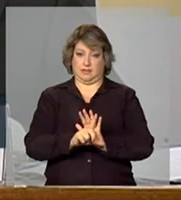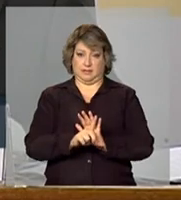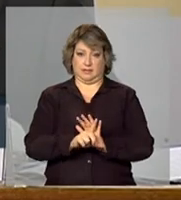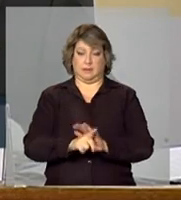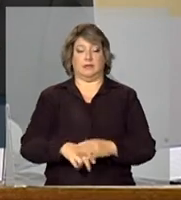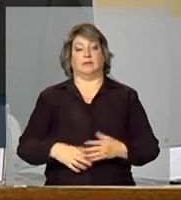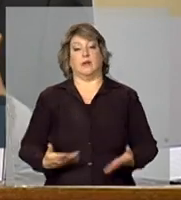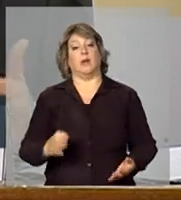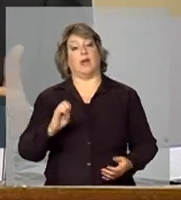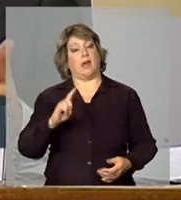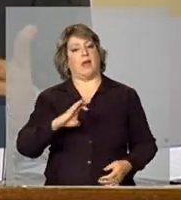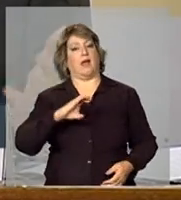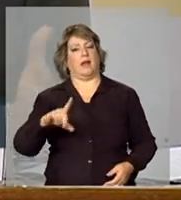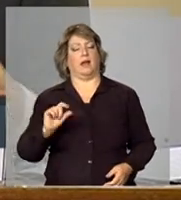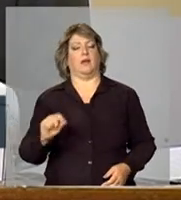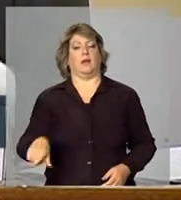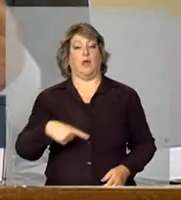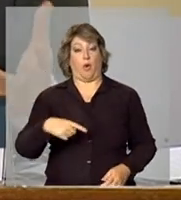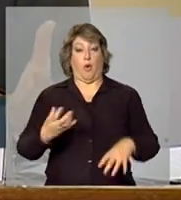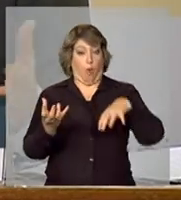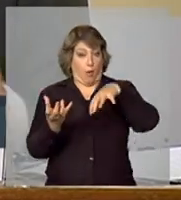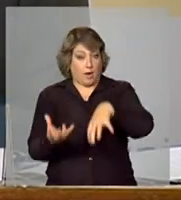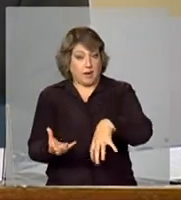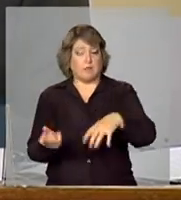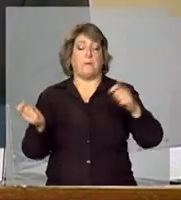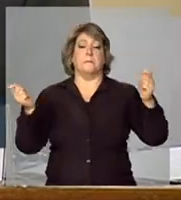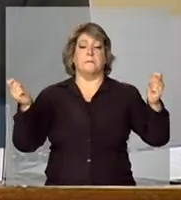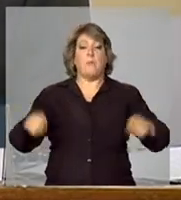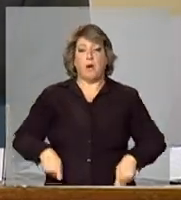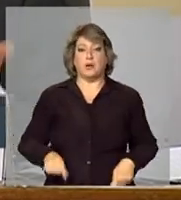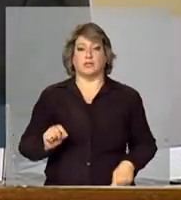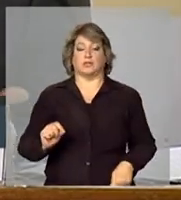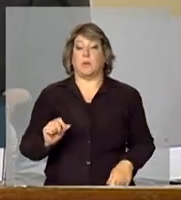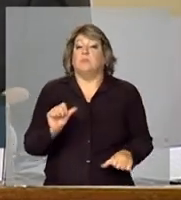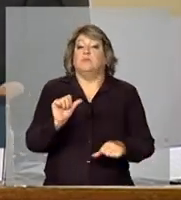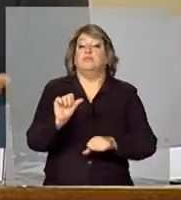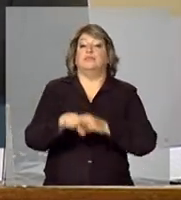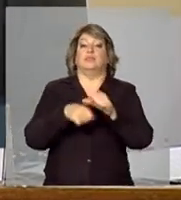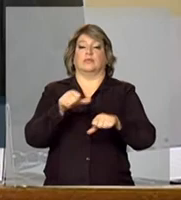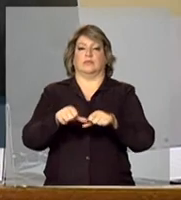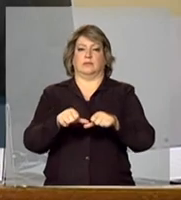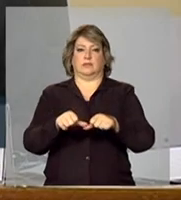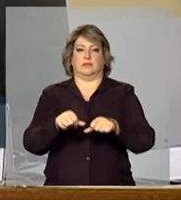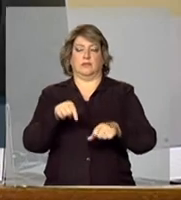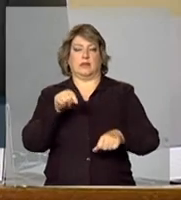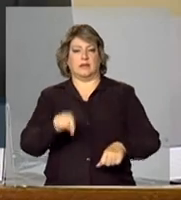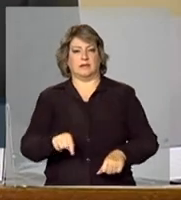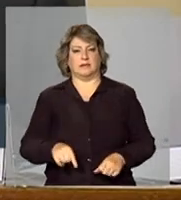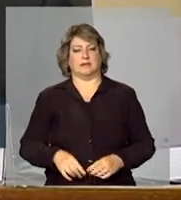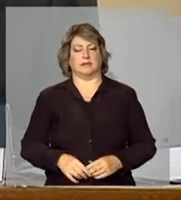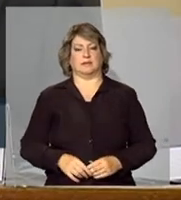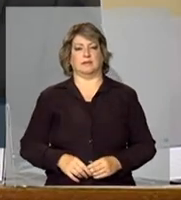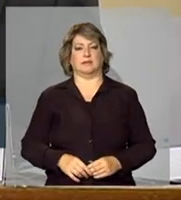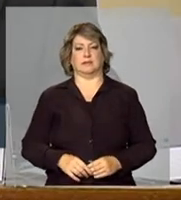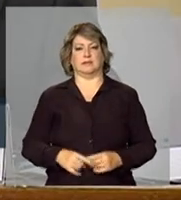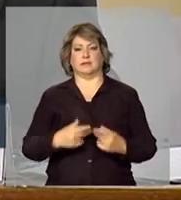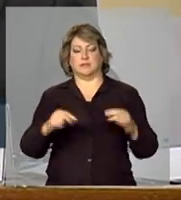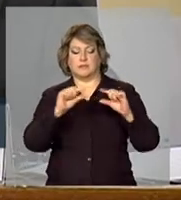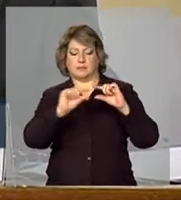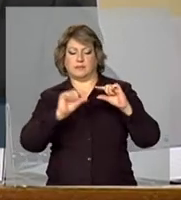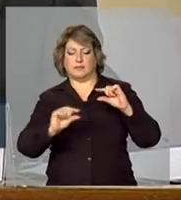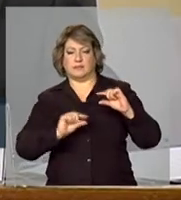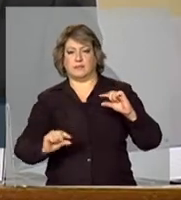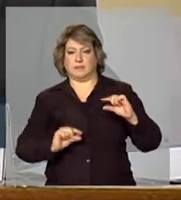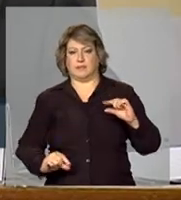é claro que o congresso poderá modificar esses esses